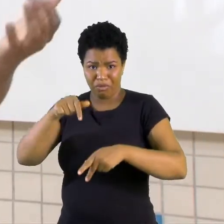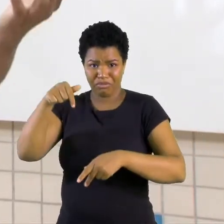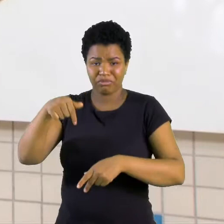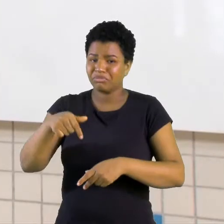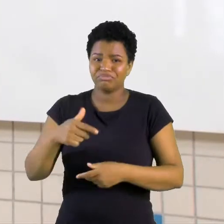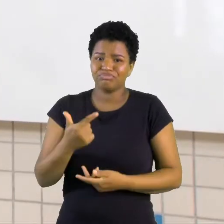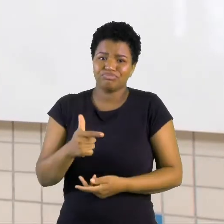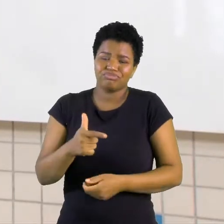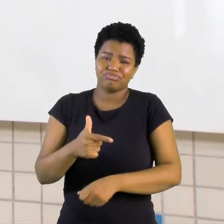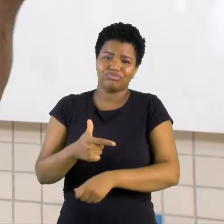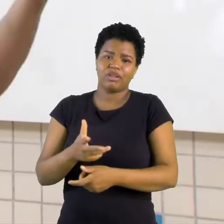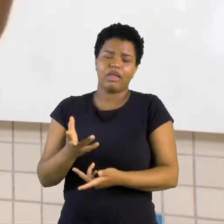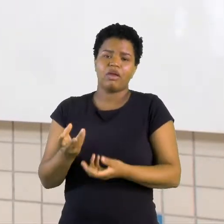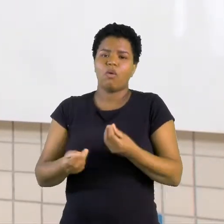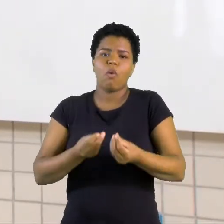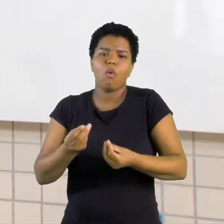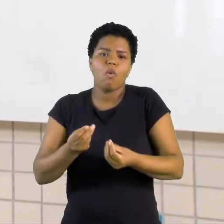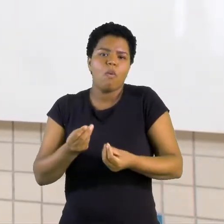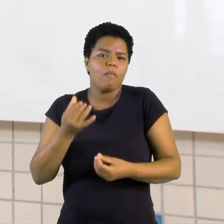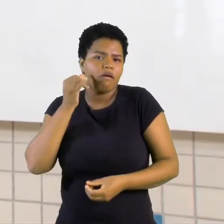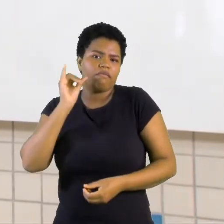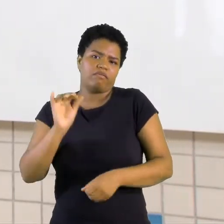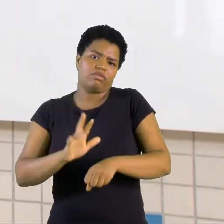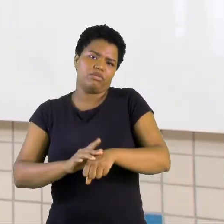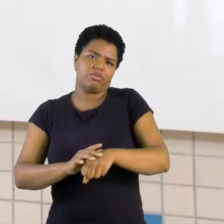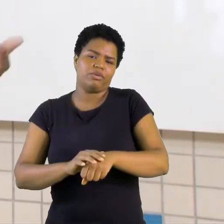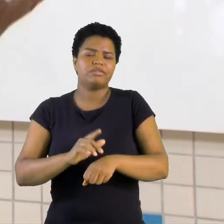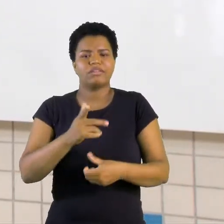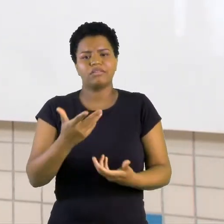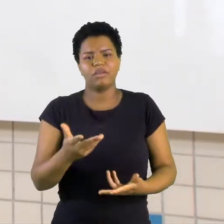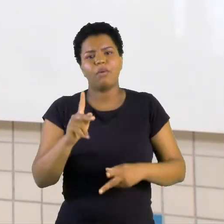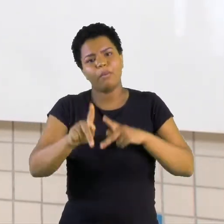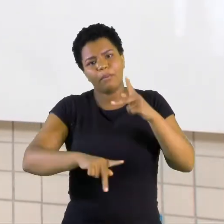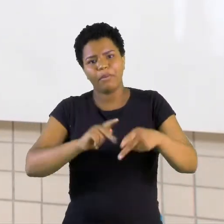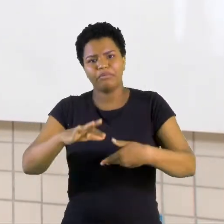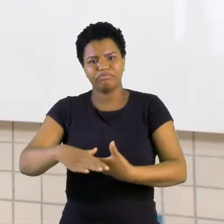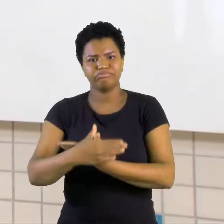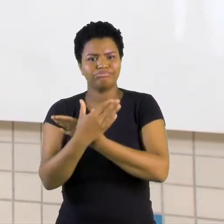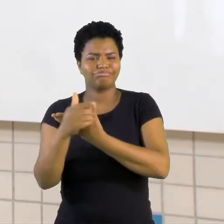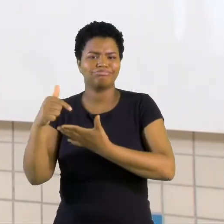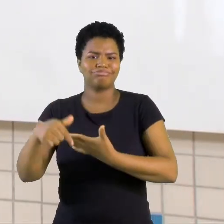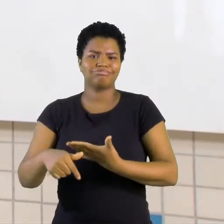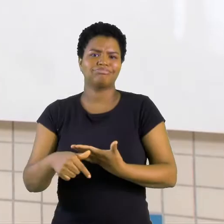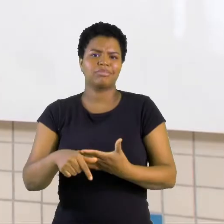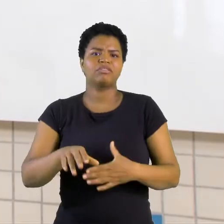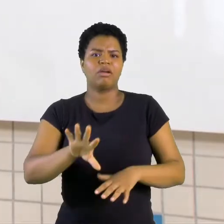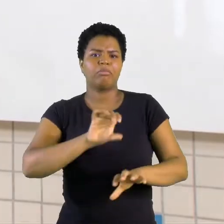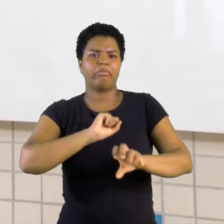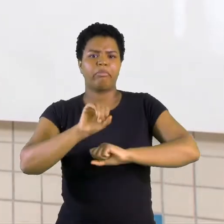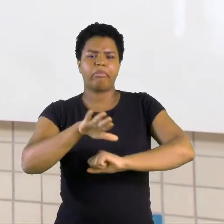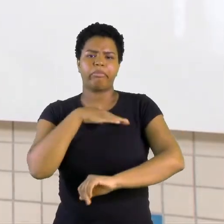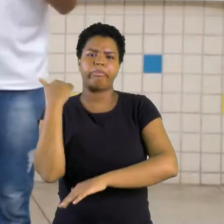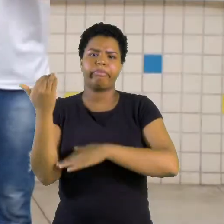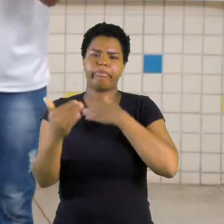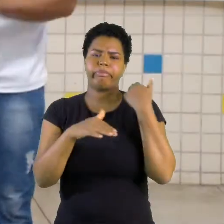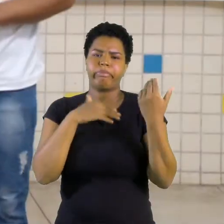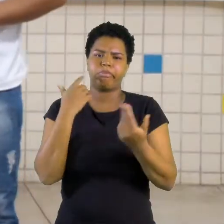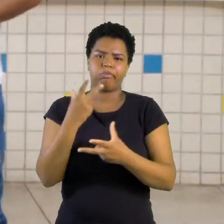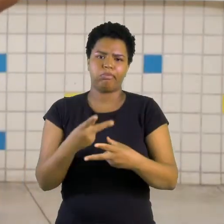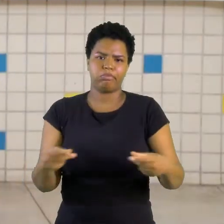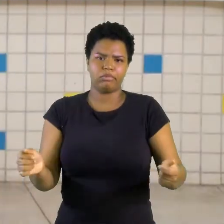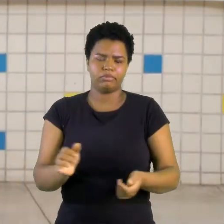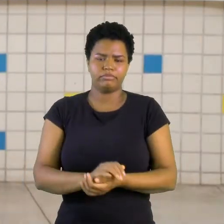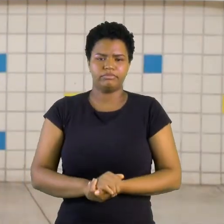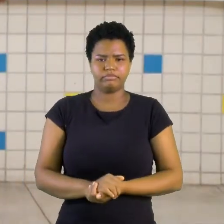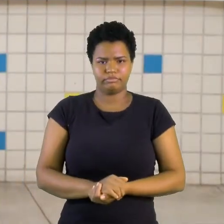Isso fez com que aquela sociedade asteca viesse, também a declínio devido a essas doenças. Outro fator